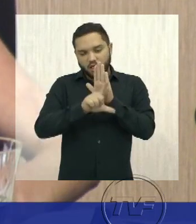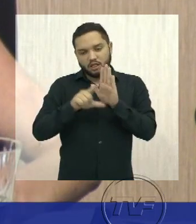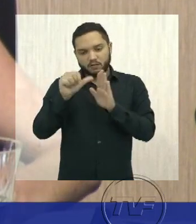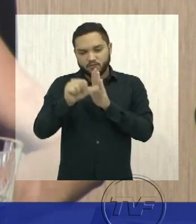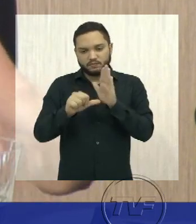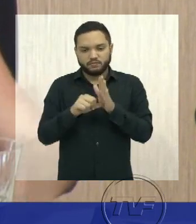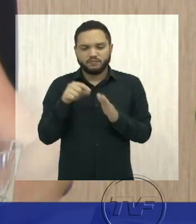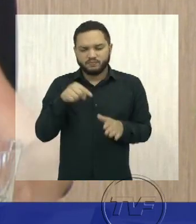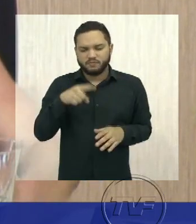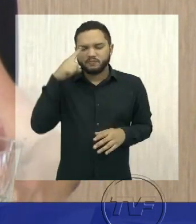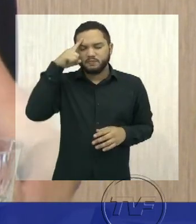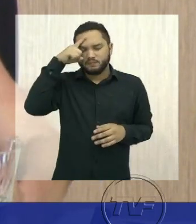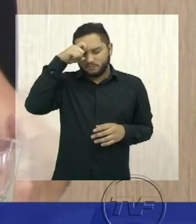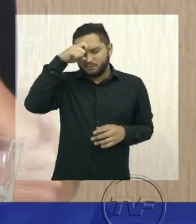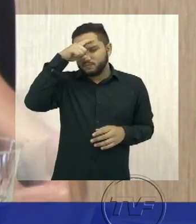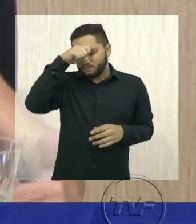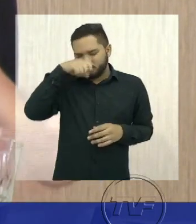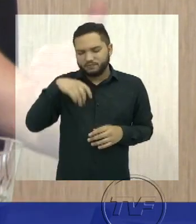difícil fazer.